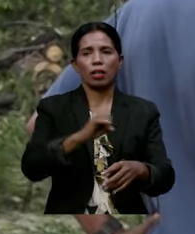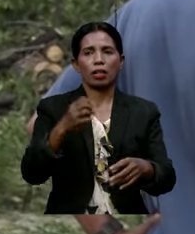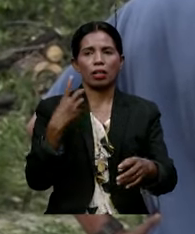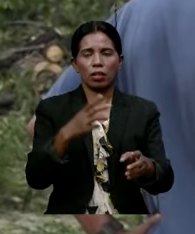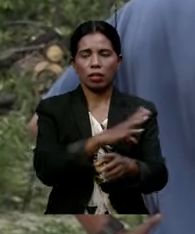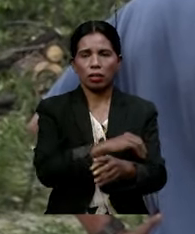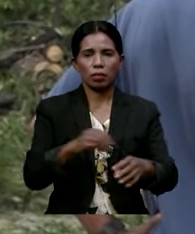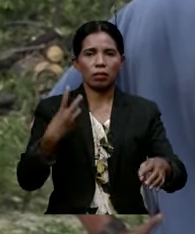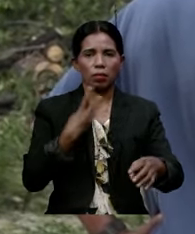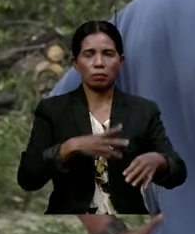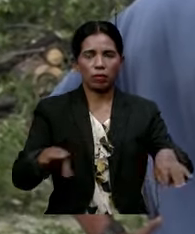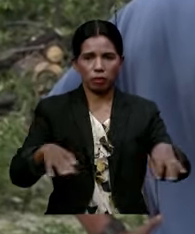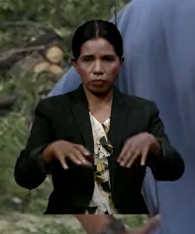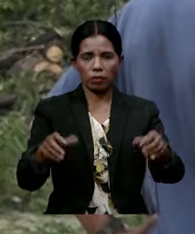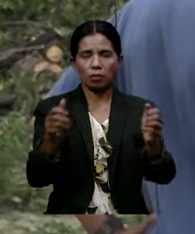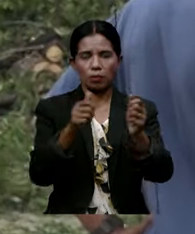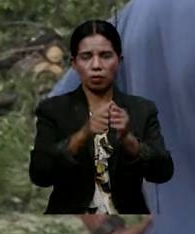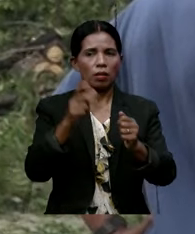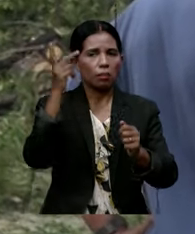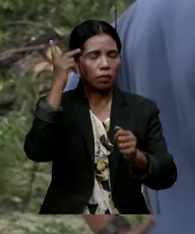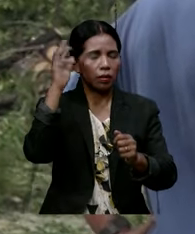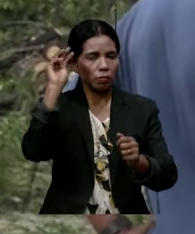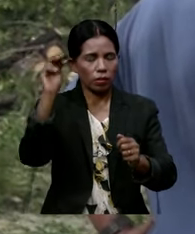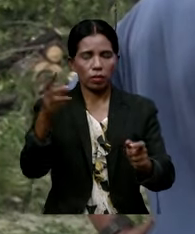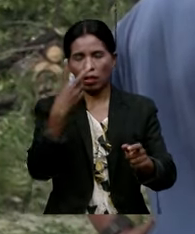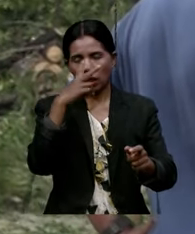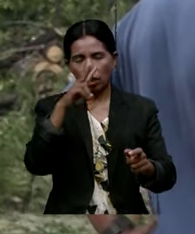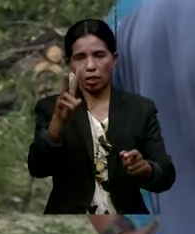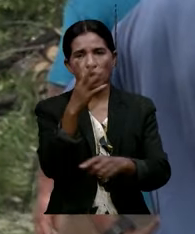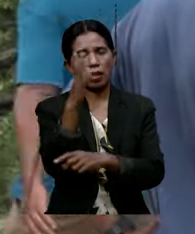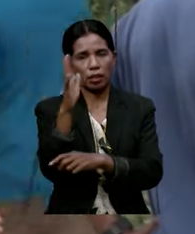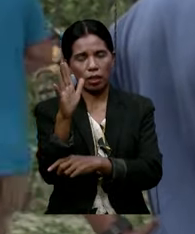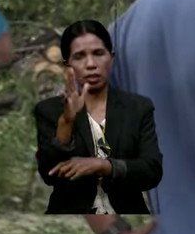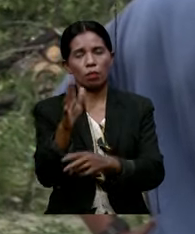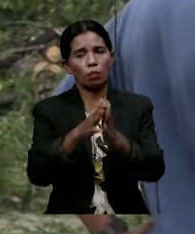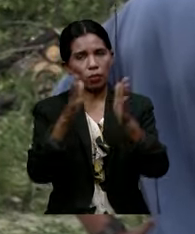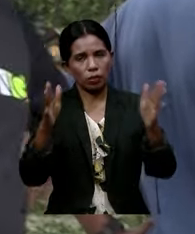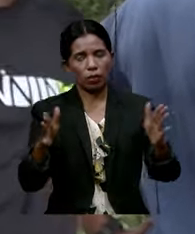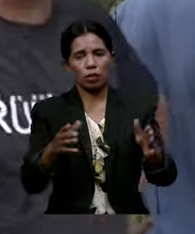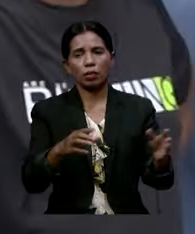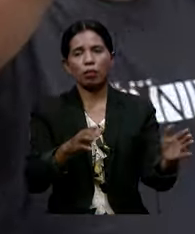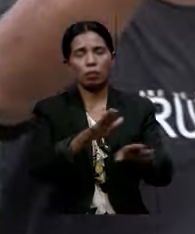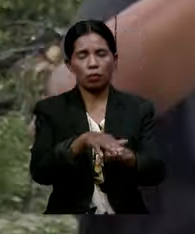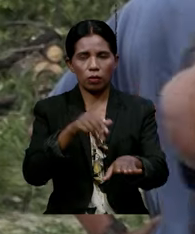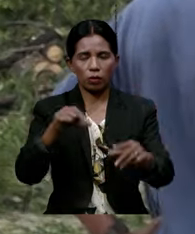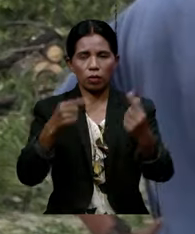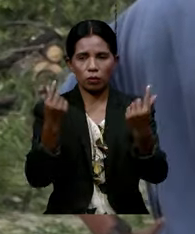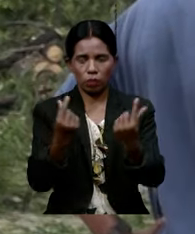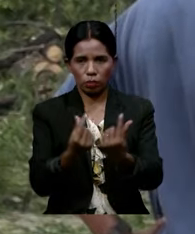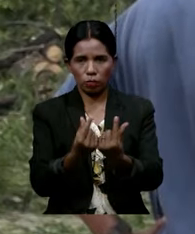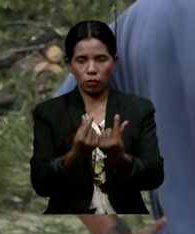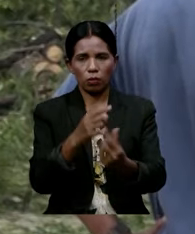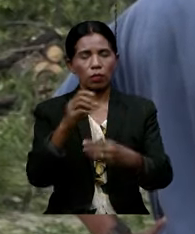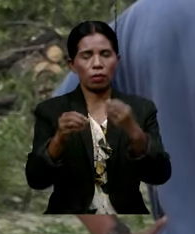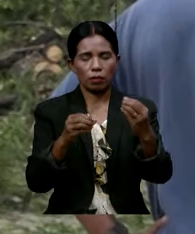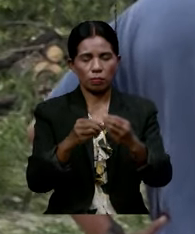rot serviço ninha, mas ve, se o primeiro ministro quando liu, ne hara aine peso, organiza que das equipas relevantes, relaciona ba estrada,